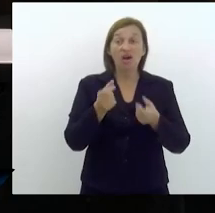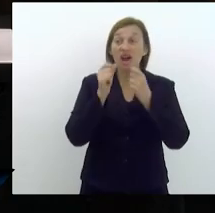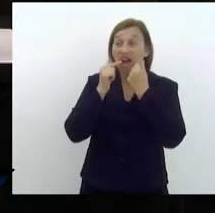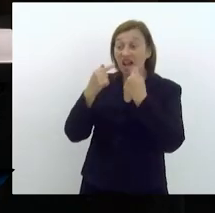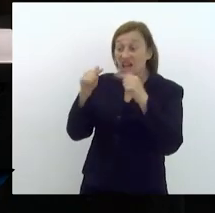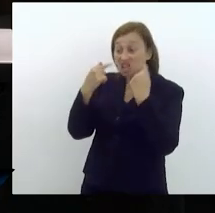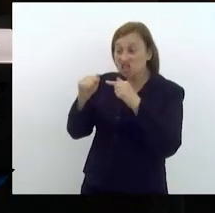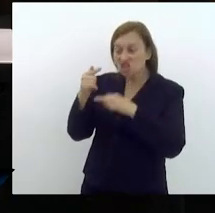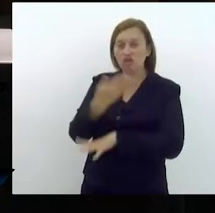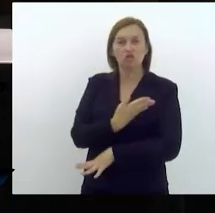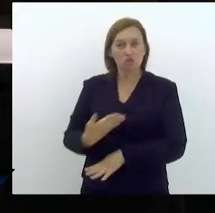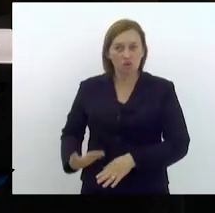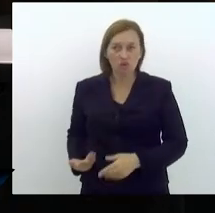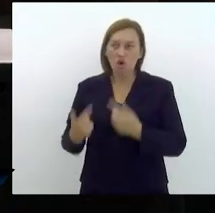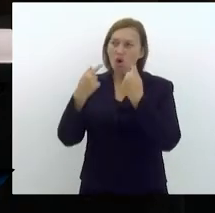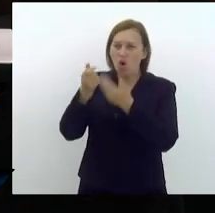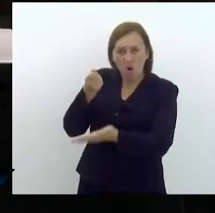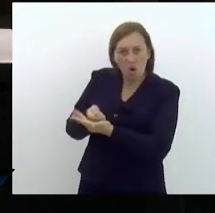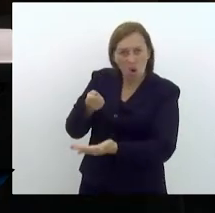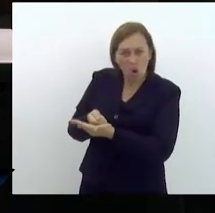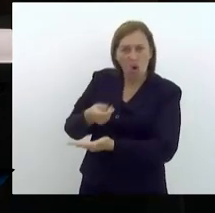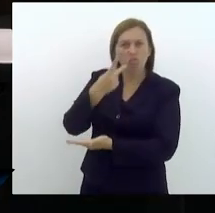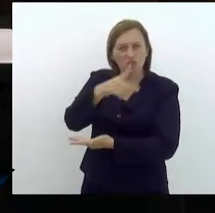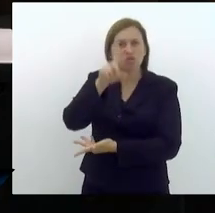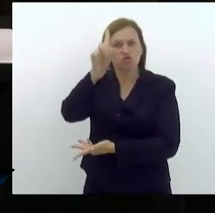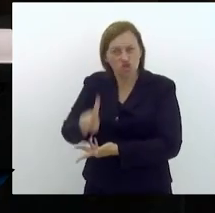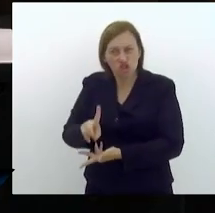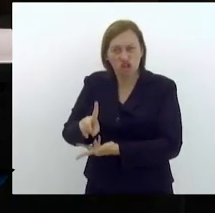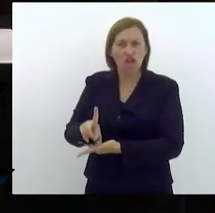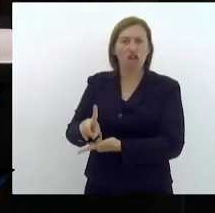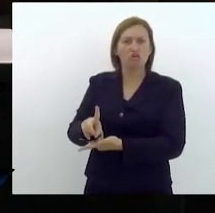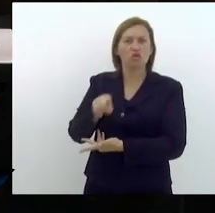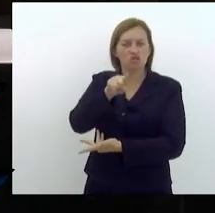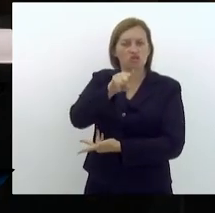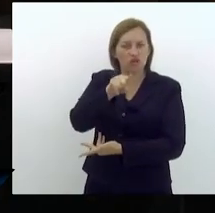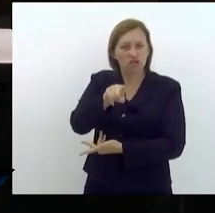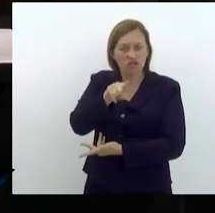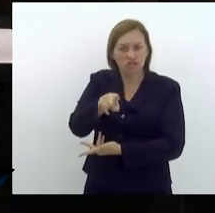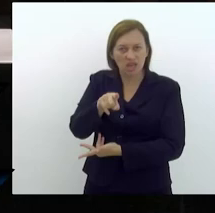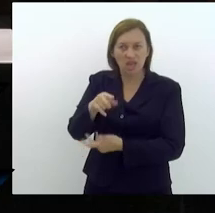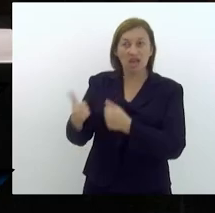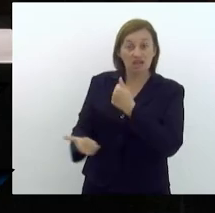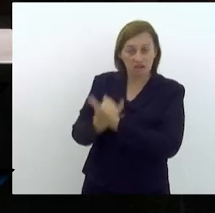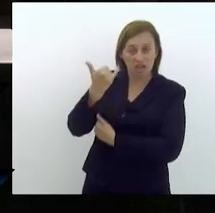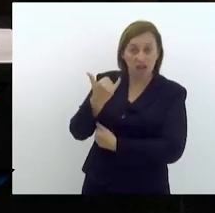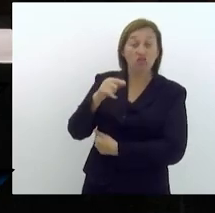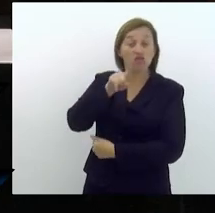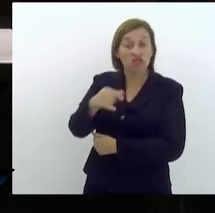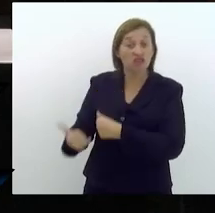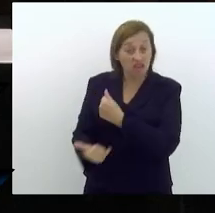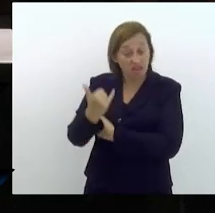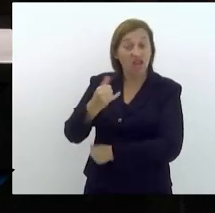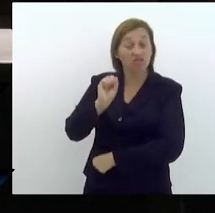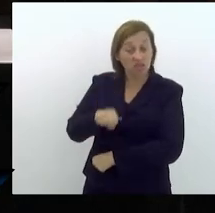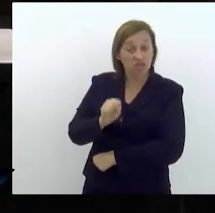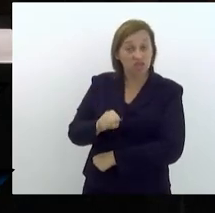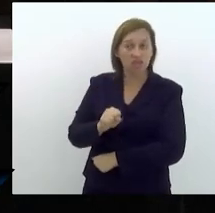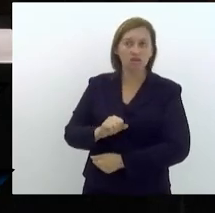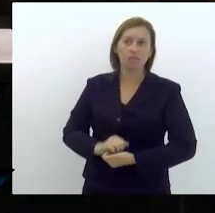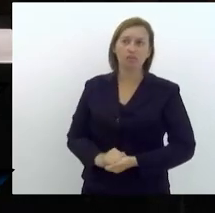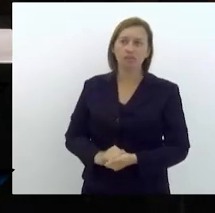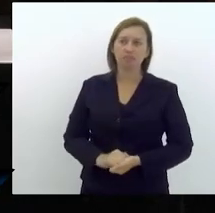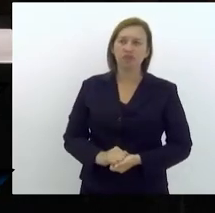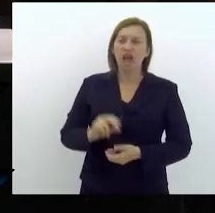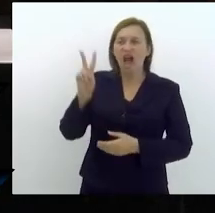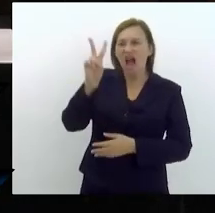e comece a cobrar pelo menos o governo Lula aquilo que você foi enganado porque você foi enganado a Venezuela